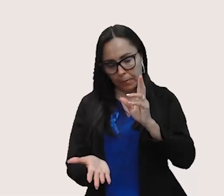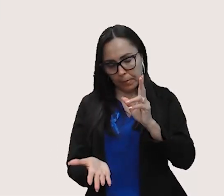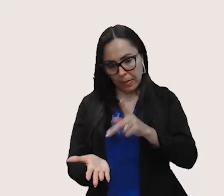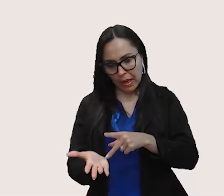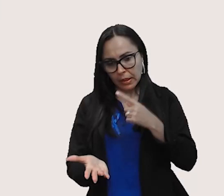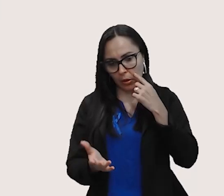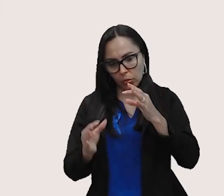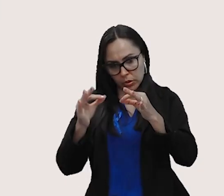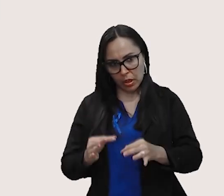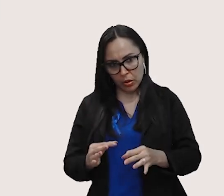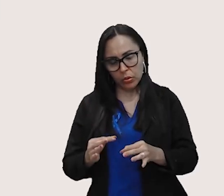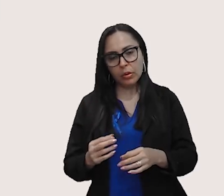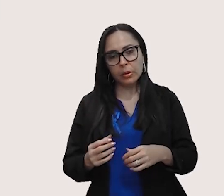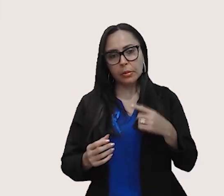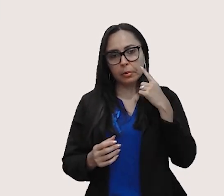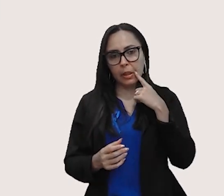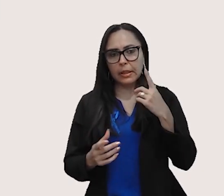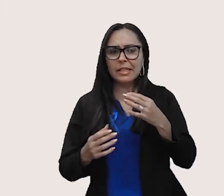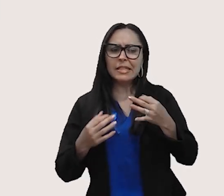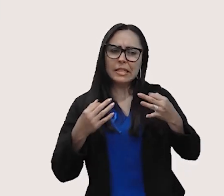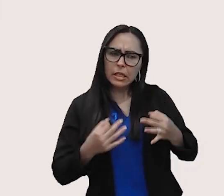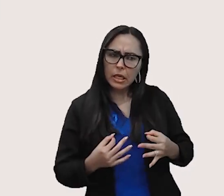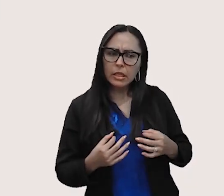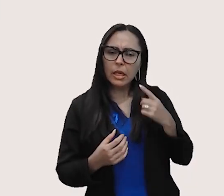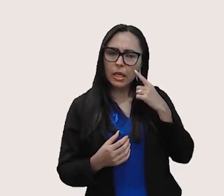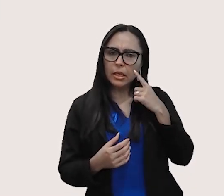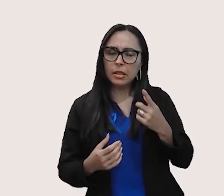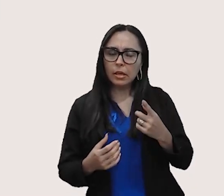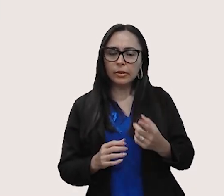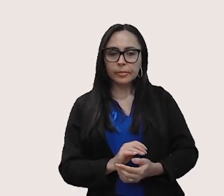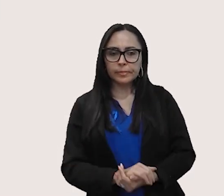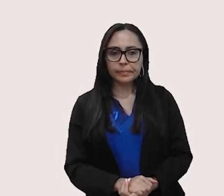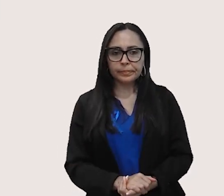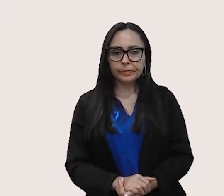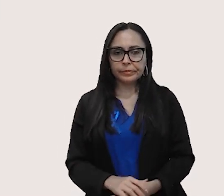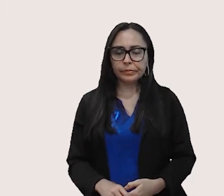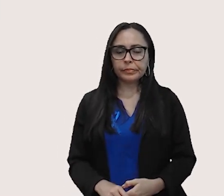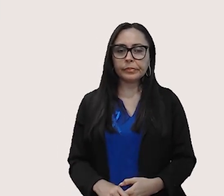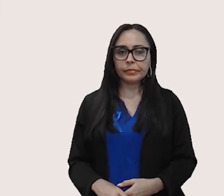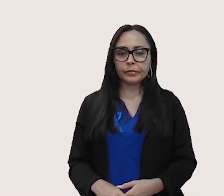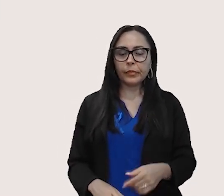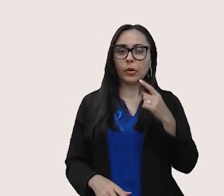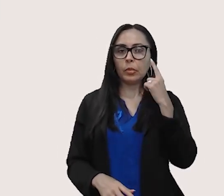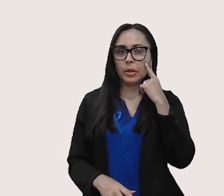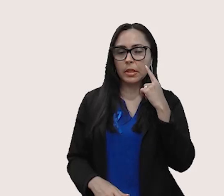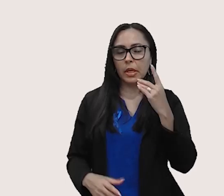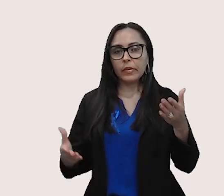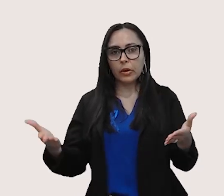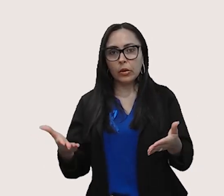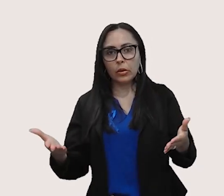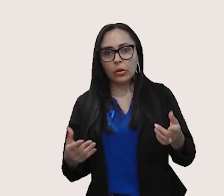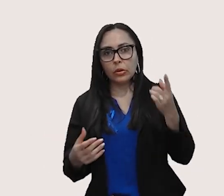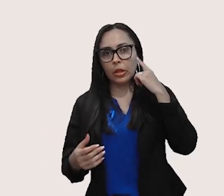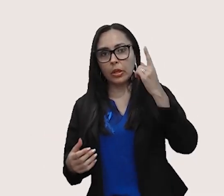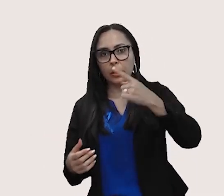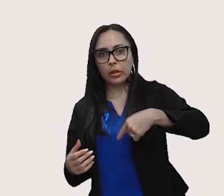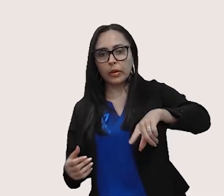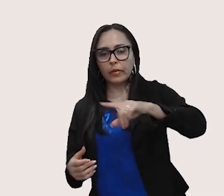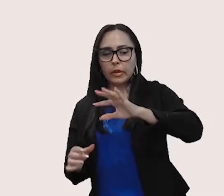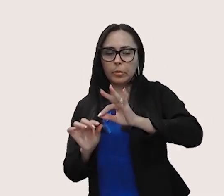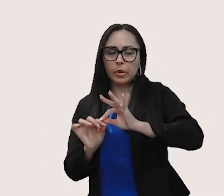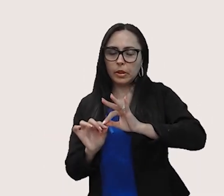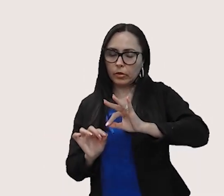e cada unidade de metro para dar certeza do que eu estou dizendo para você, tá certo? Então, observe que hoje a gente vai fazer medida de